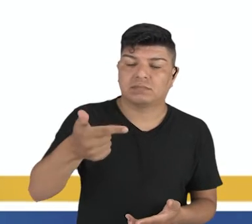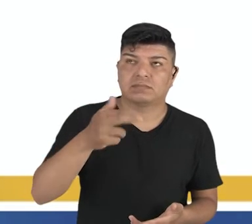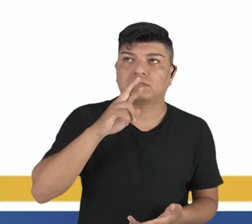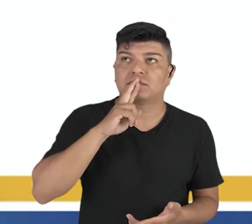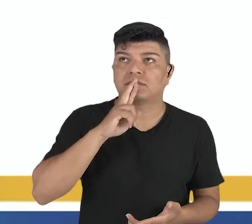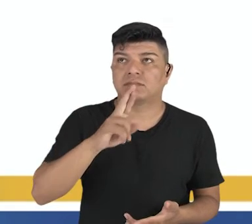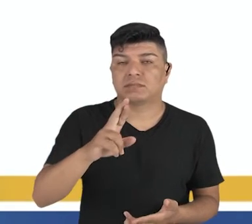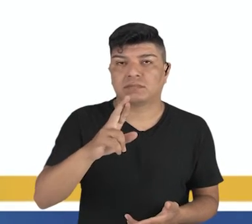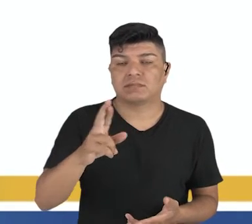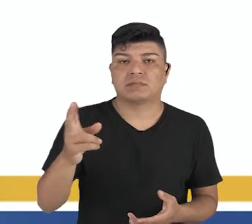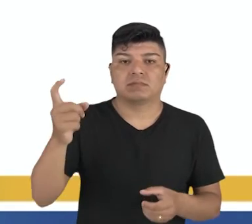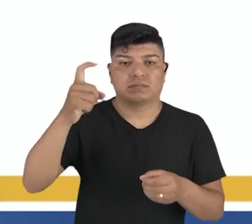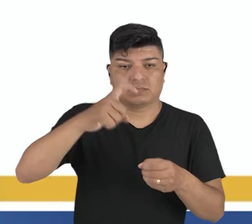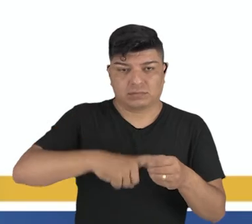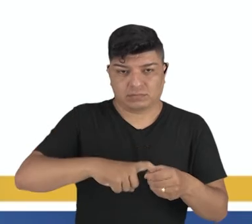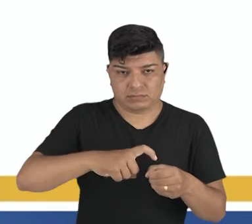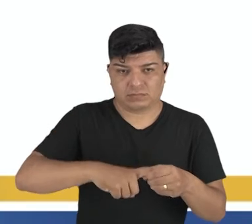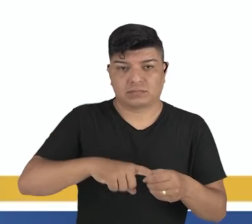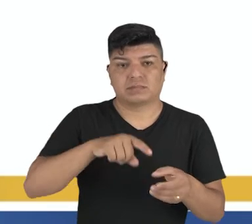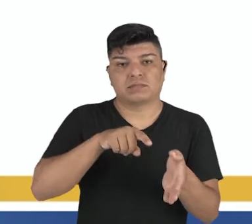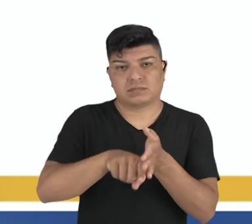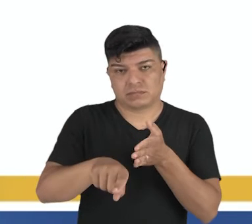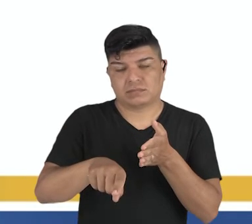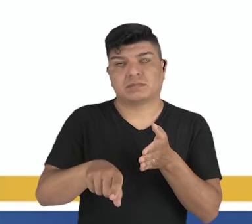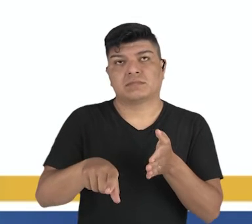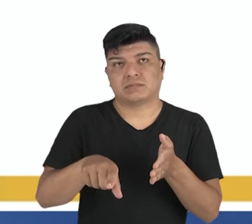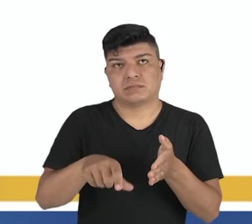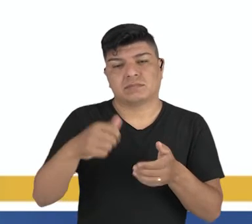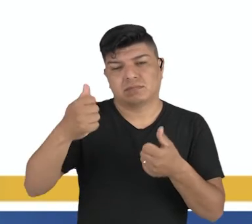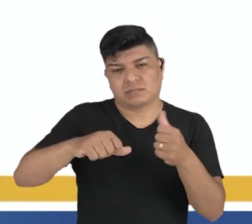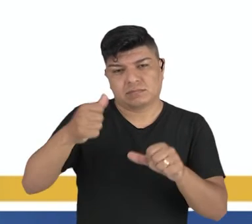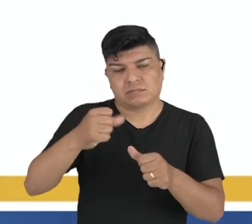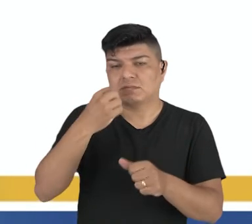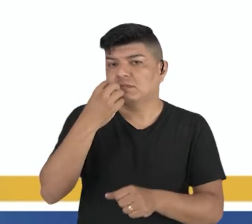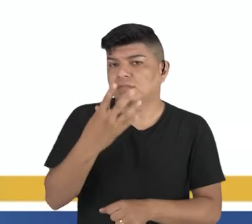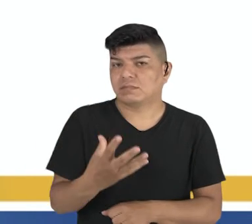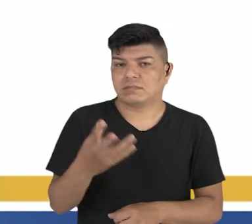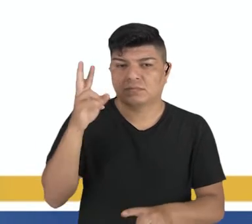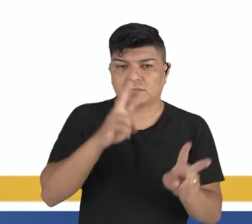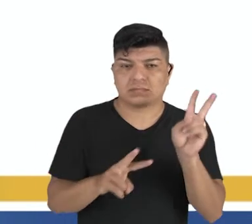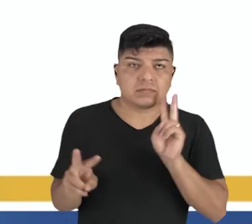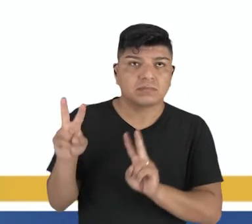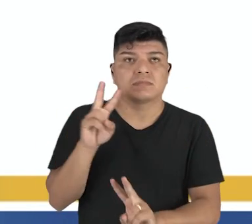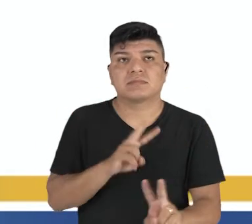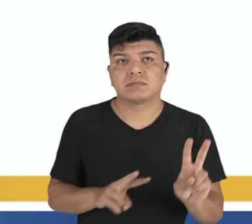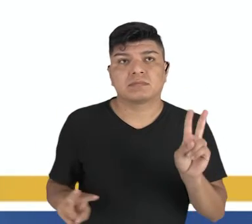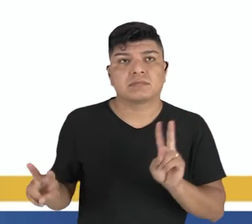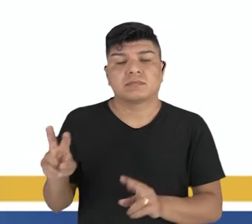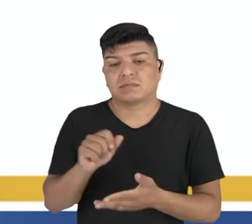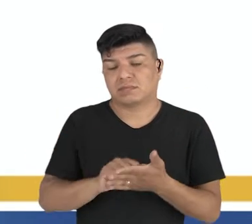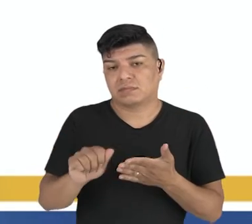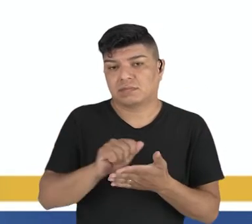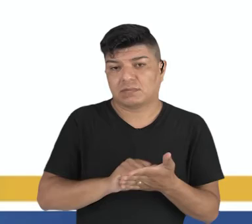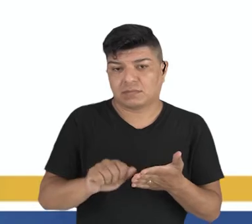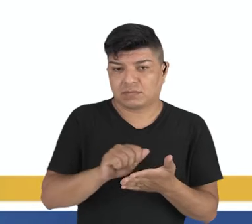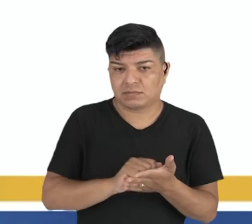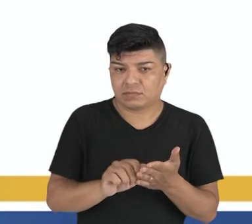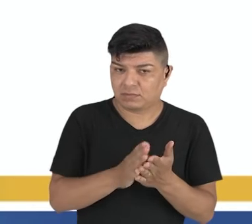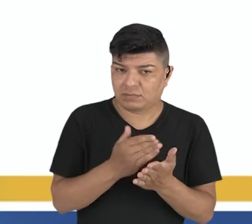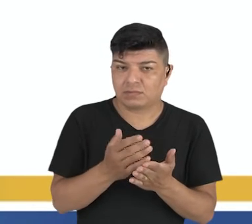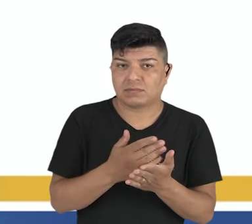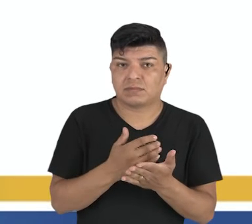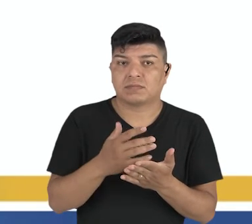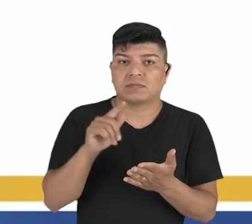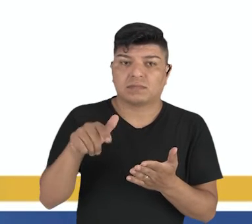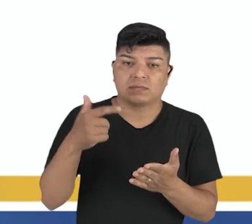responderem, vocês retomem esse questionário, analisem bem, visualizem, escrevam no caderno, anotem, vão